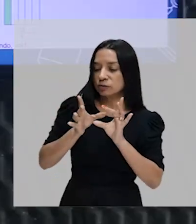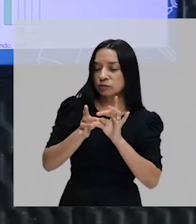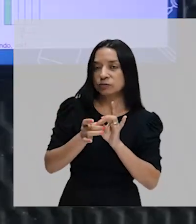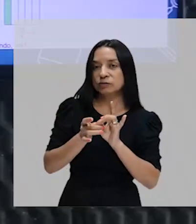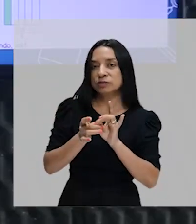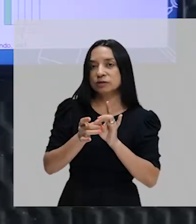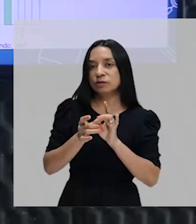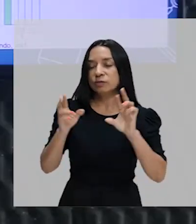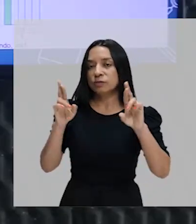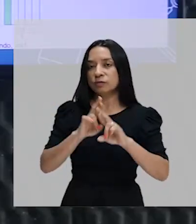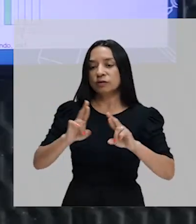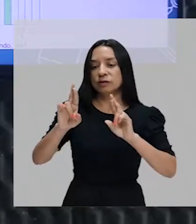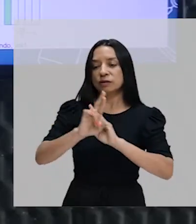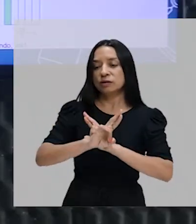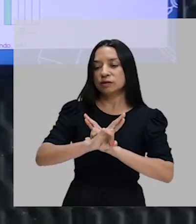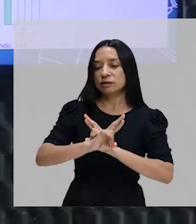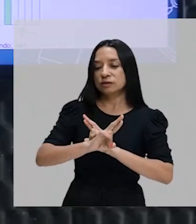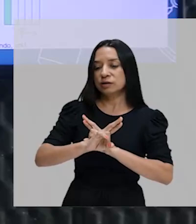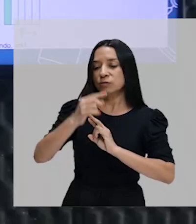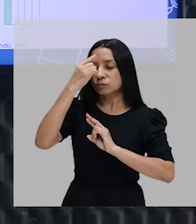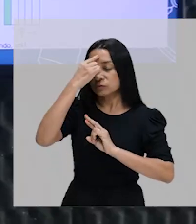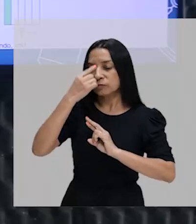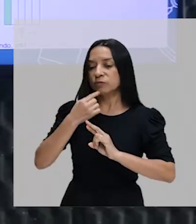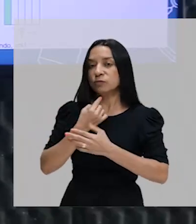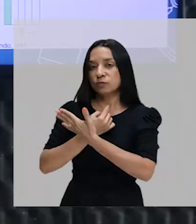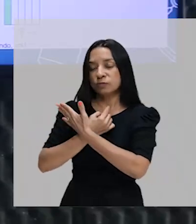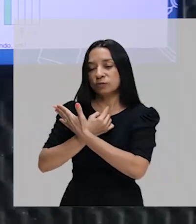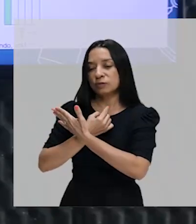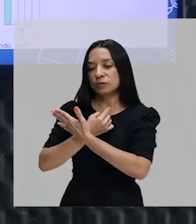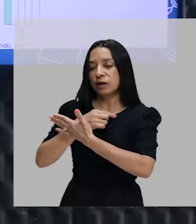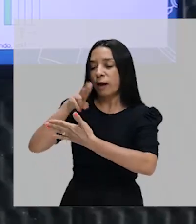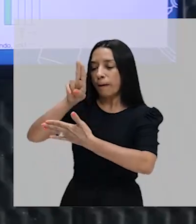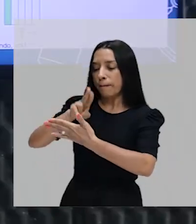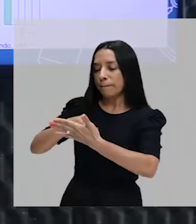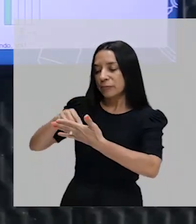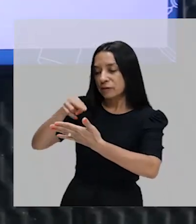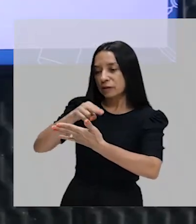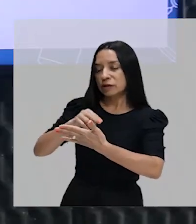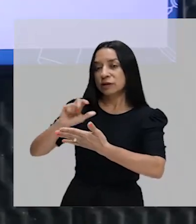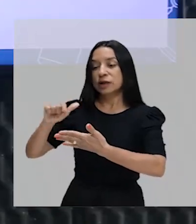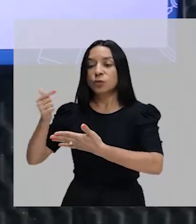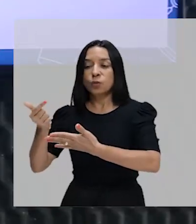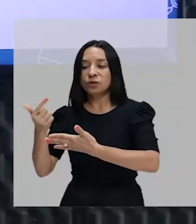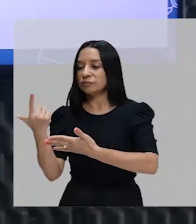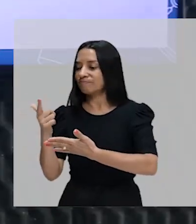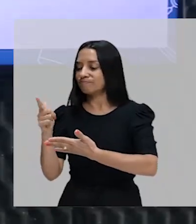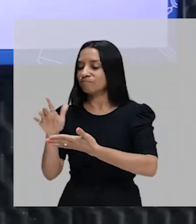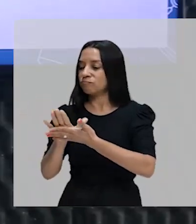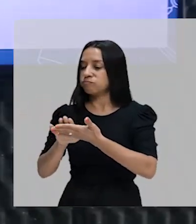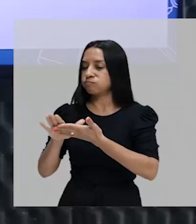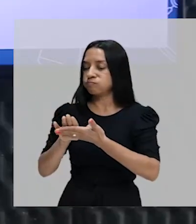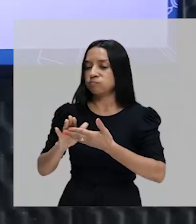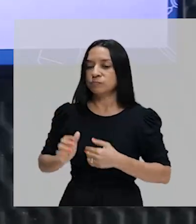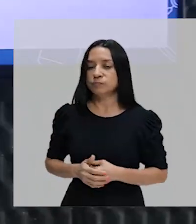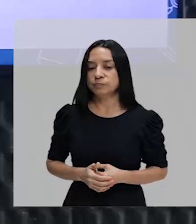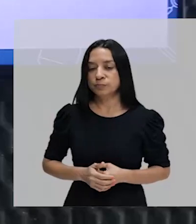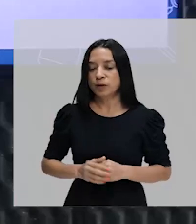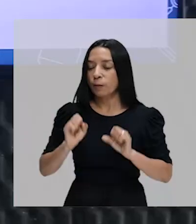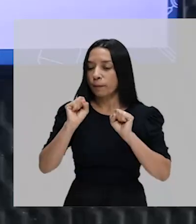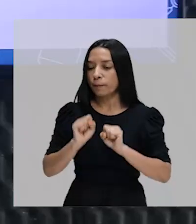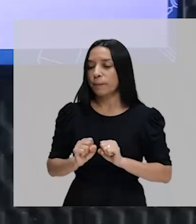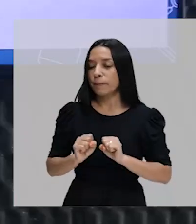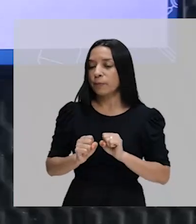associação em relação da figura aqui que está pintada e a parte que não está pintada. Tá bom, gente? Então, para que a gente possa,